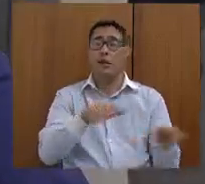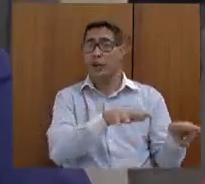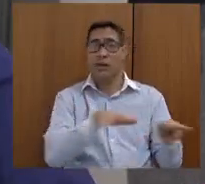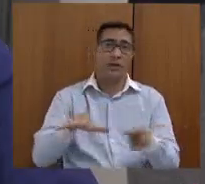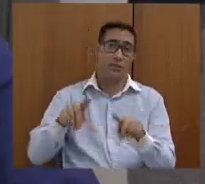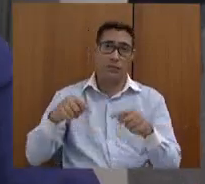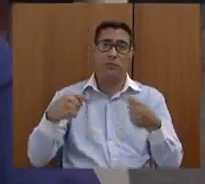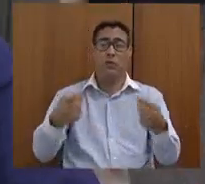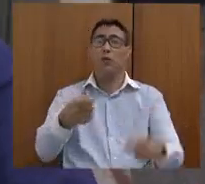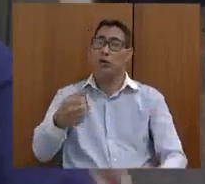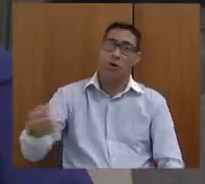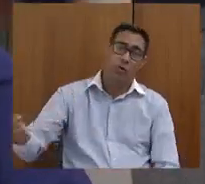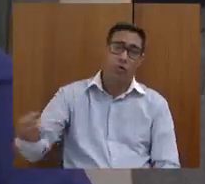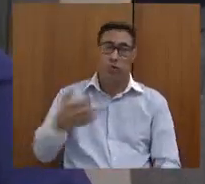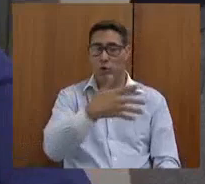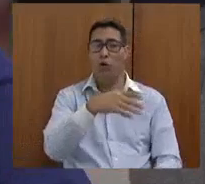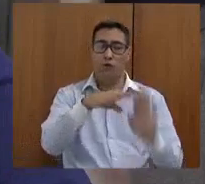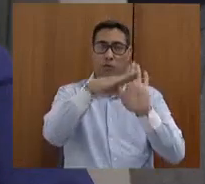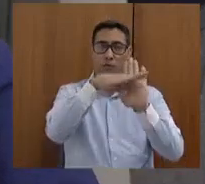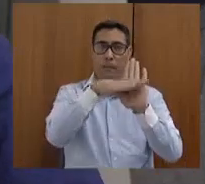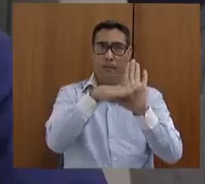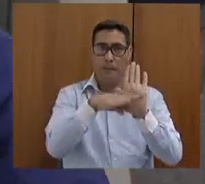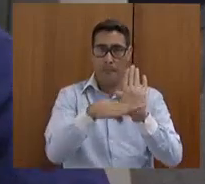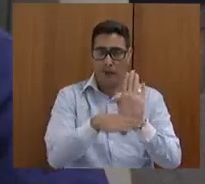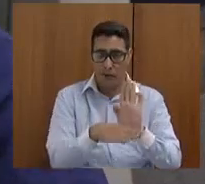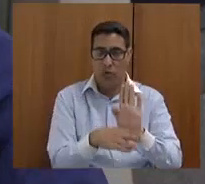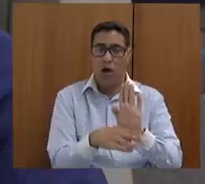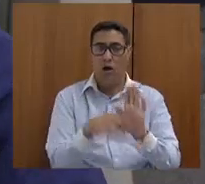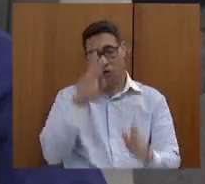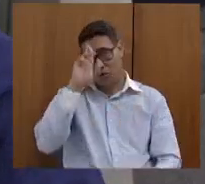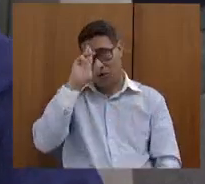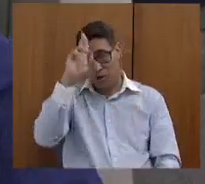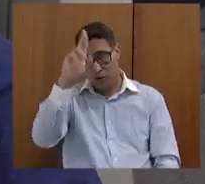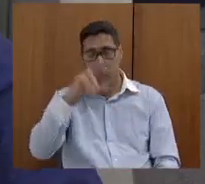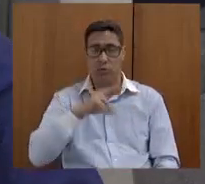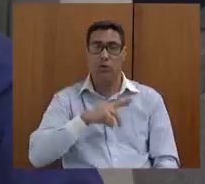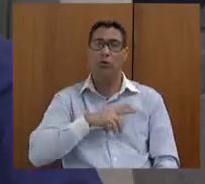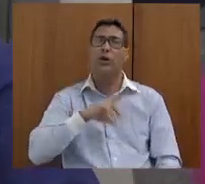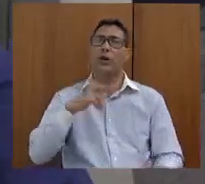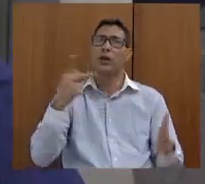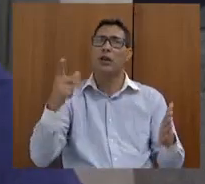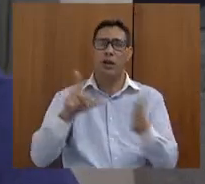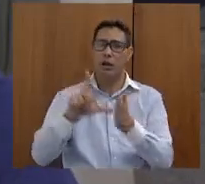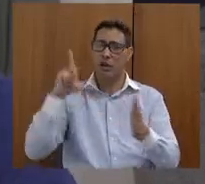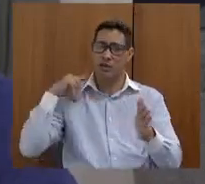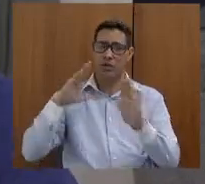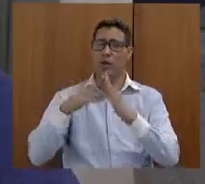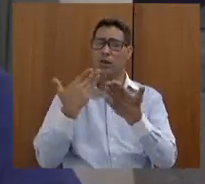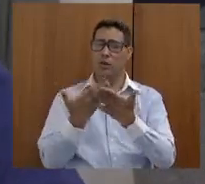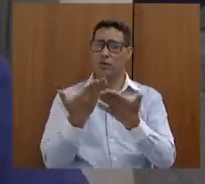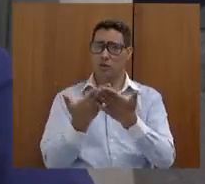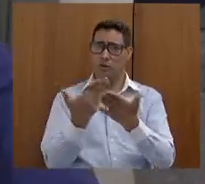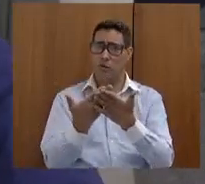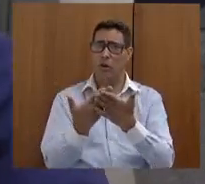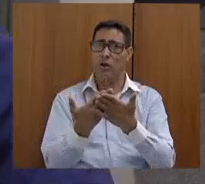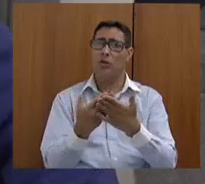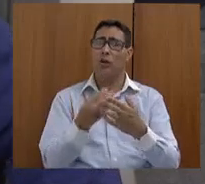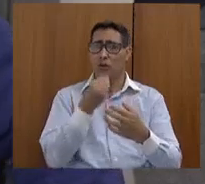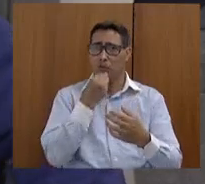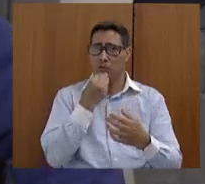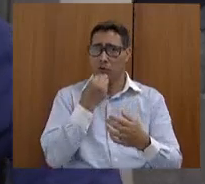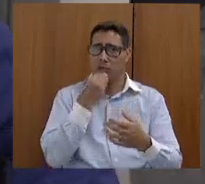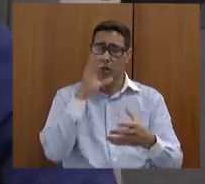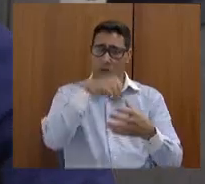manual de orientação diretor quantas ajustados funcionais que ficavam nas nossas escolas e só poder só podiam exercer a sua função